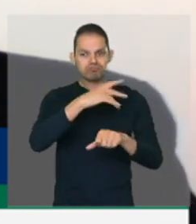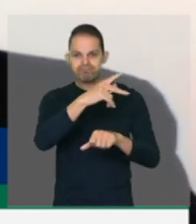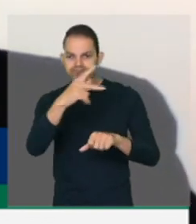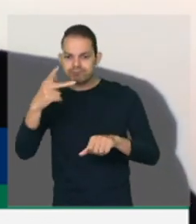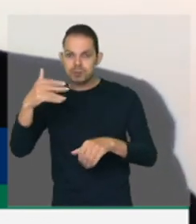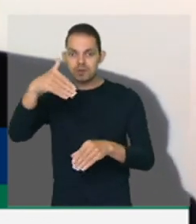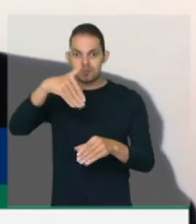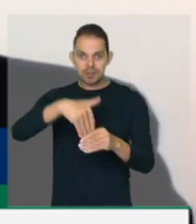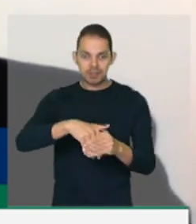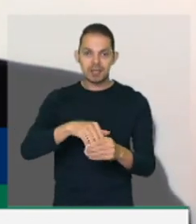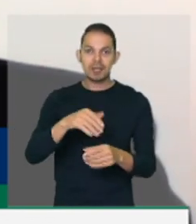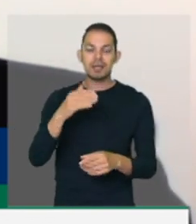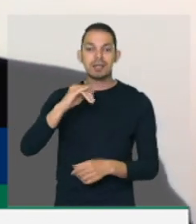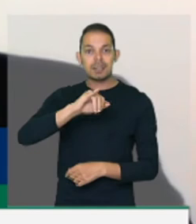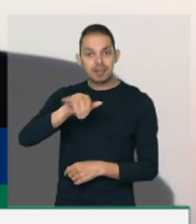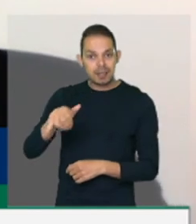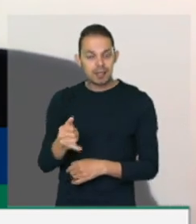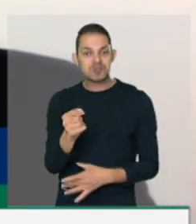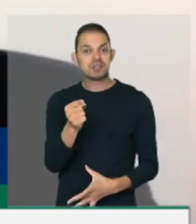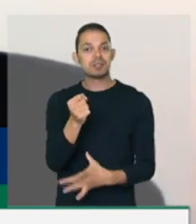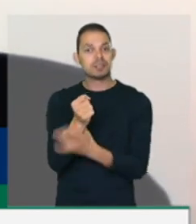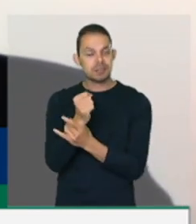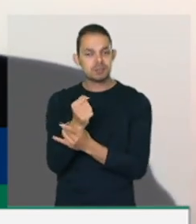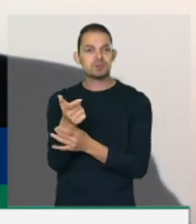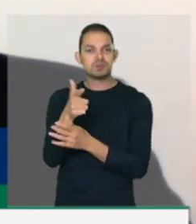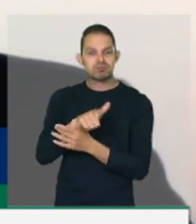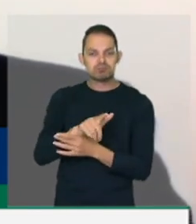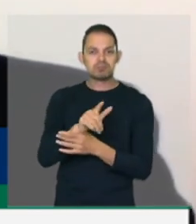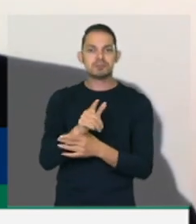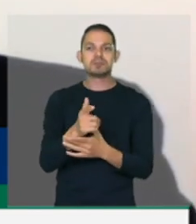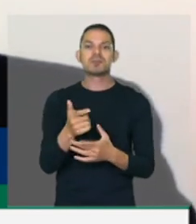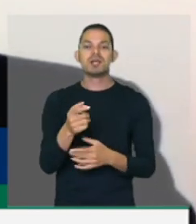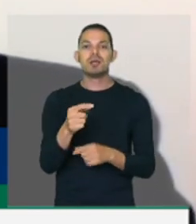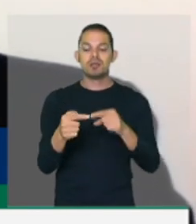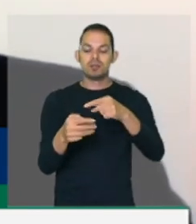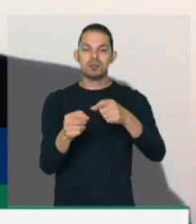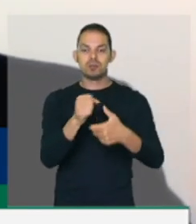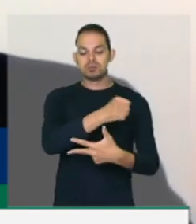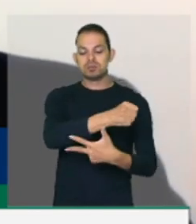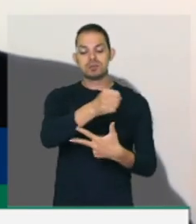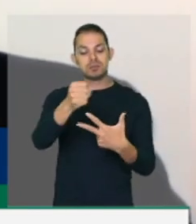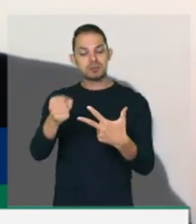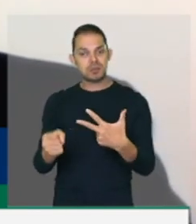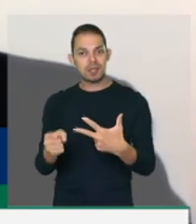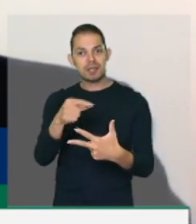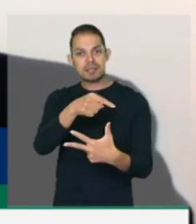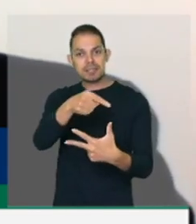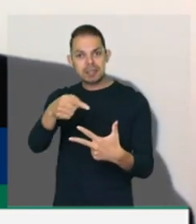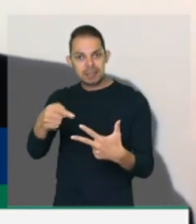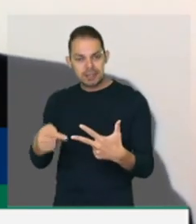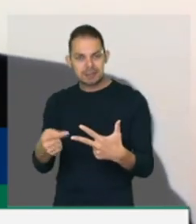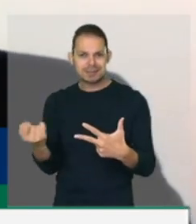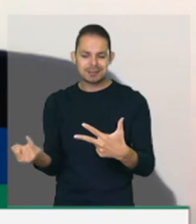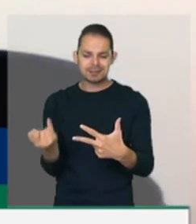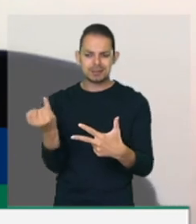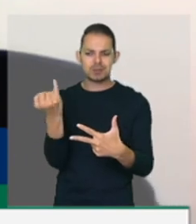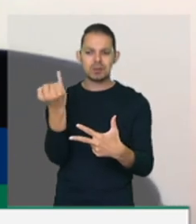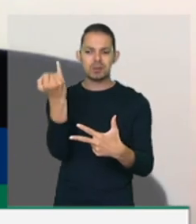têm a oportunidade de garantir, de reafirmar que os três poderes são tão